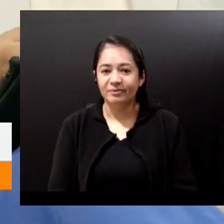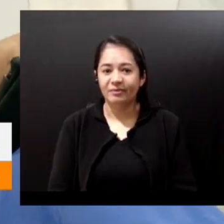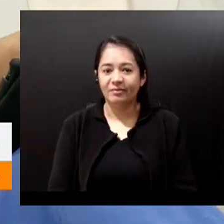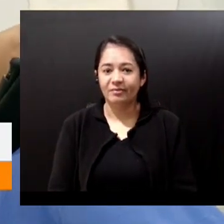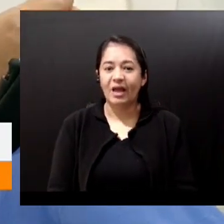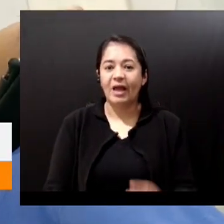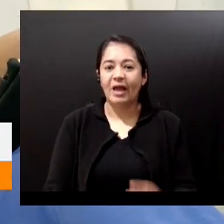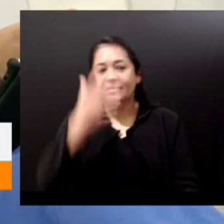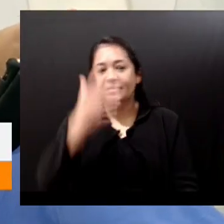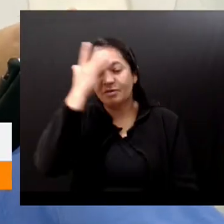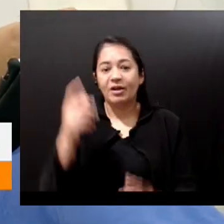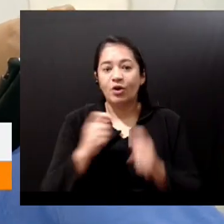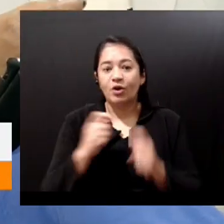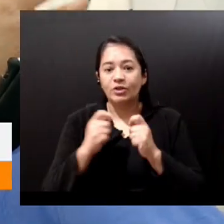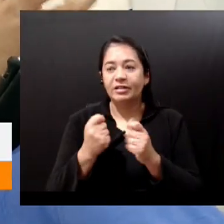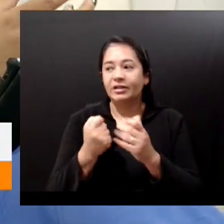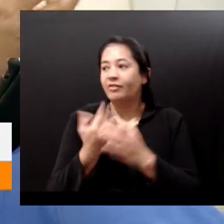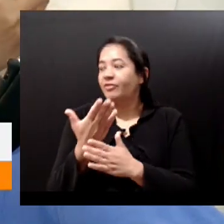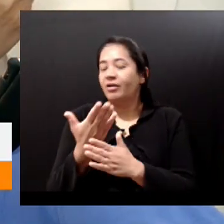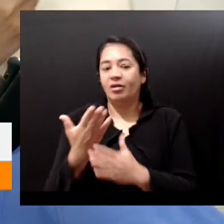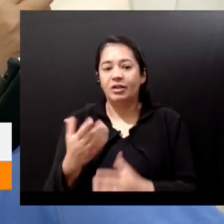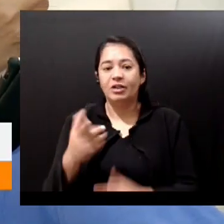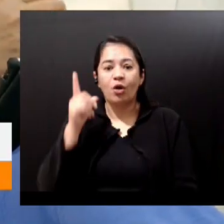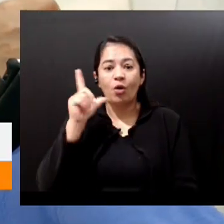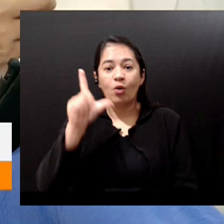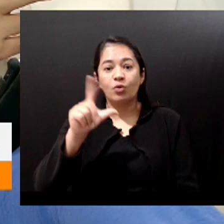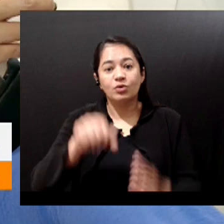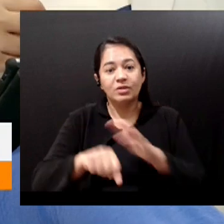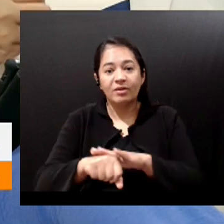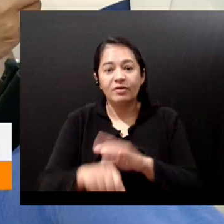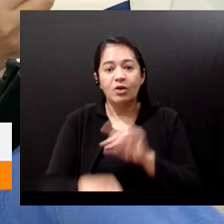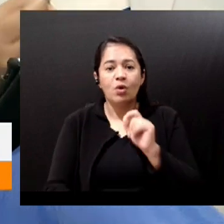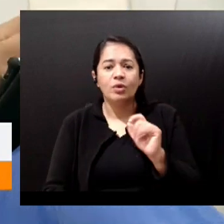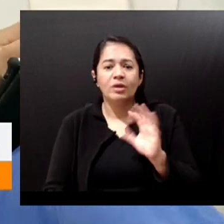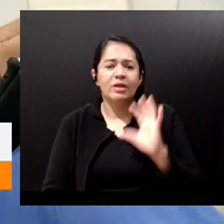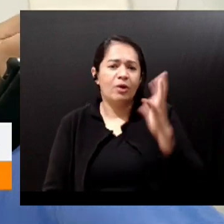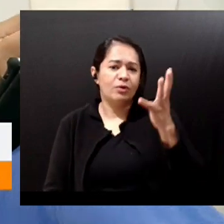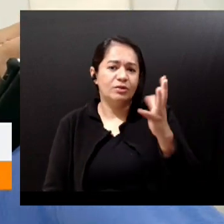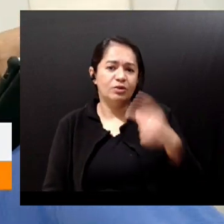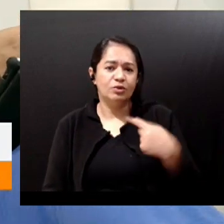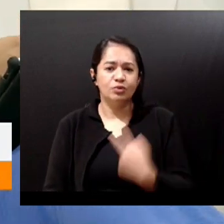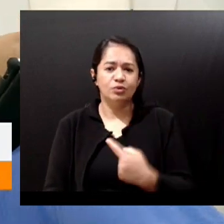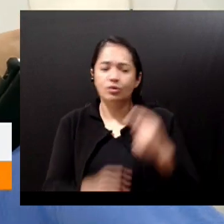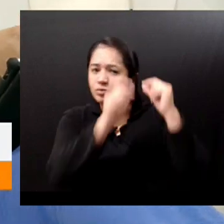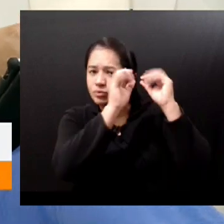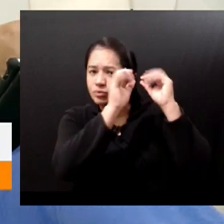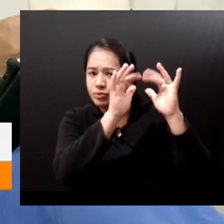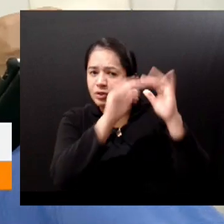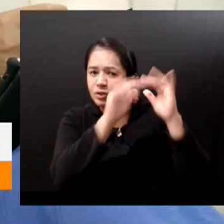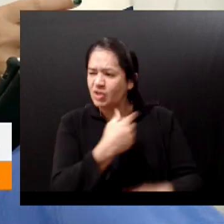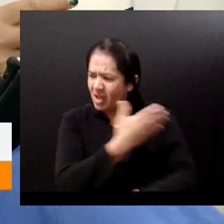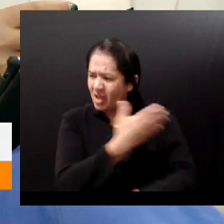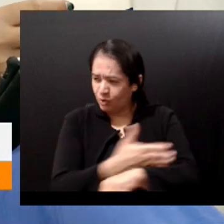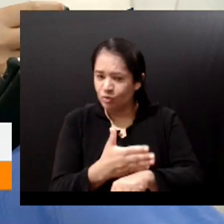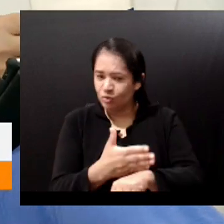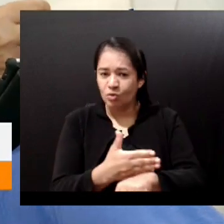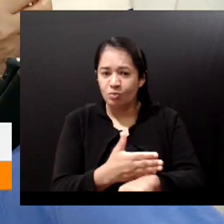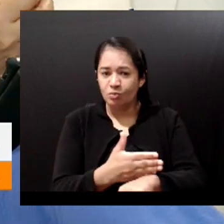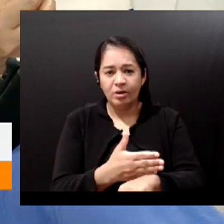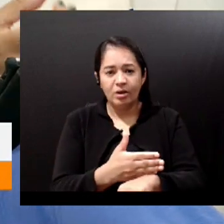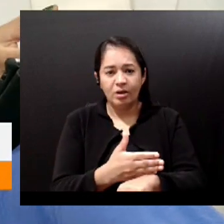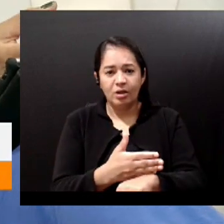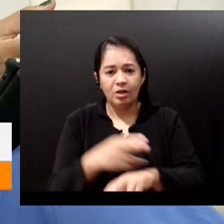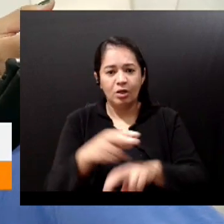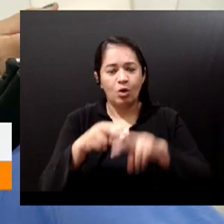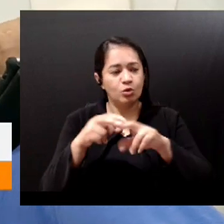ele consegue fazer isso. O que acontece com o nosso cérebro? A gente se acostuma, Lucas, com o ambiente, e a